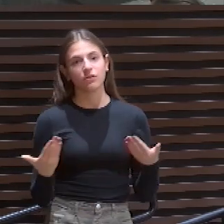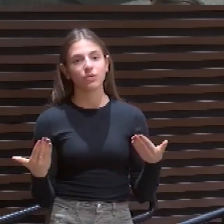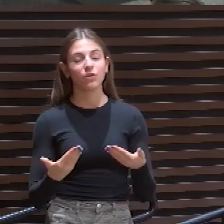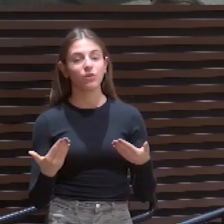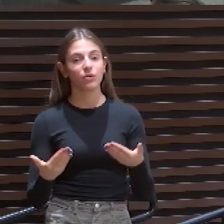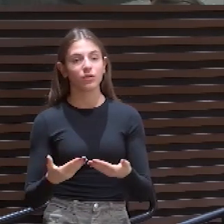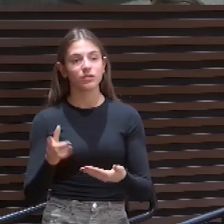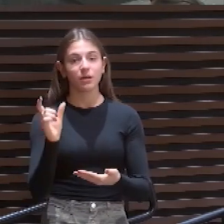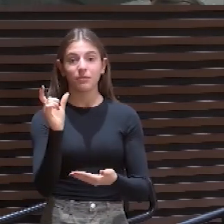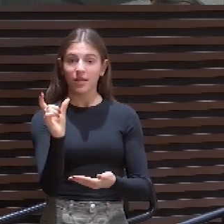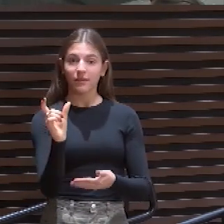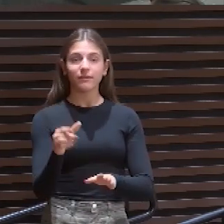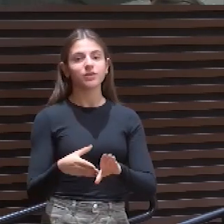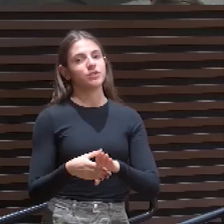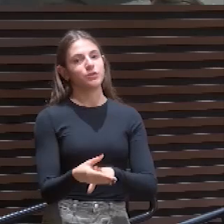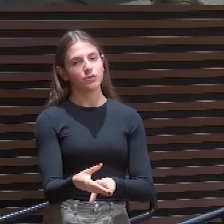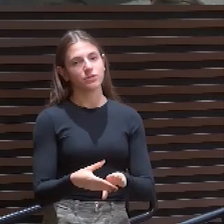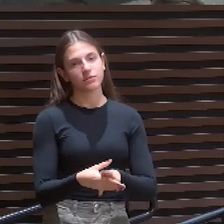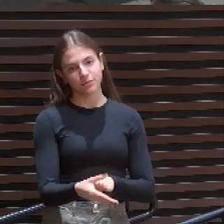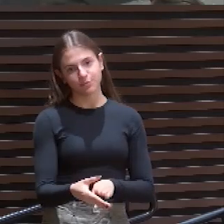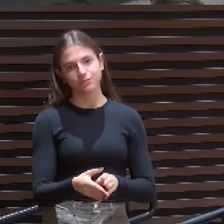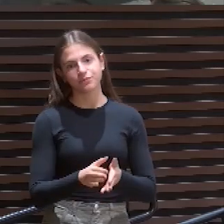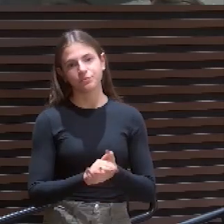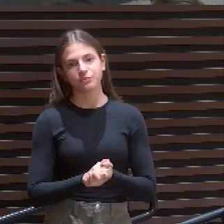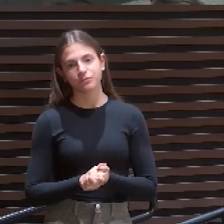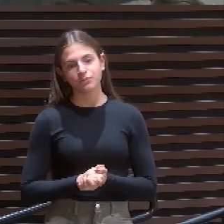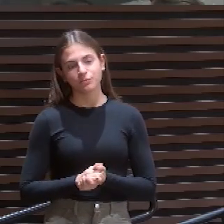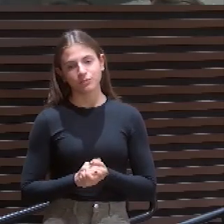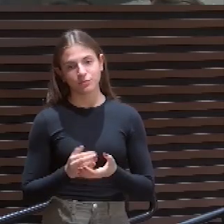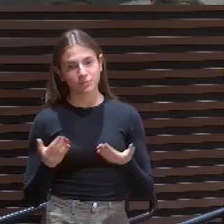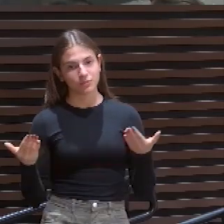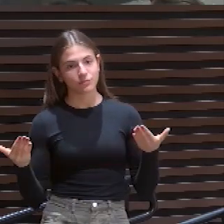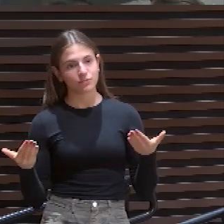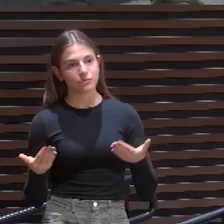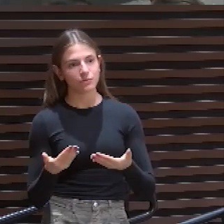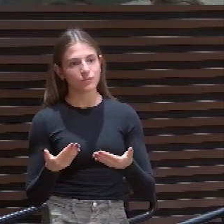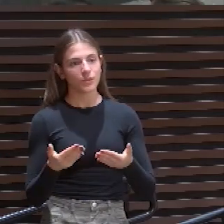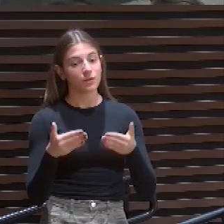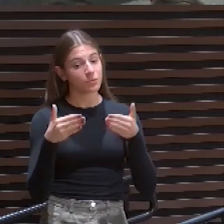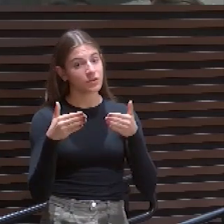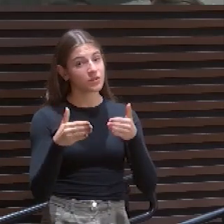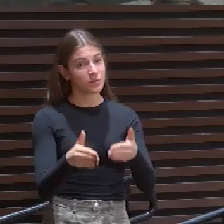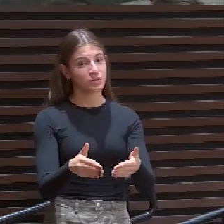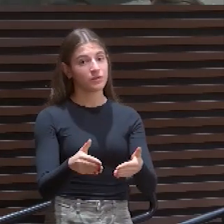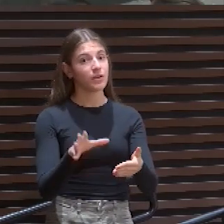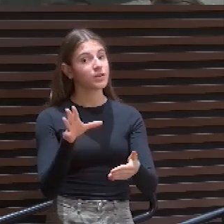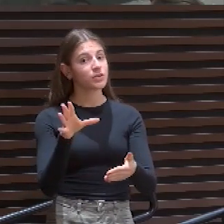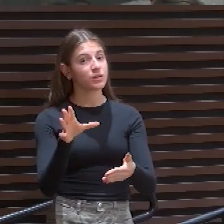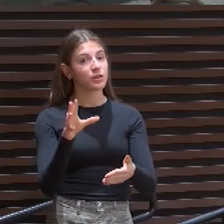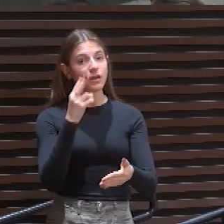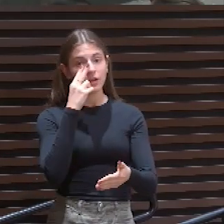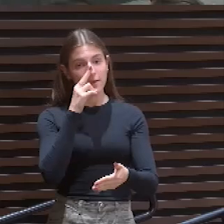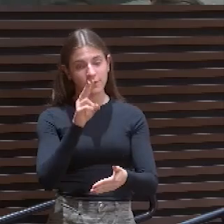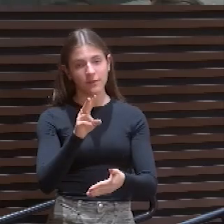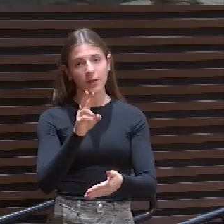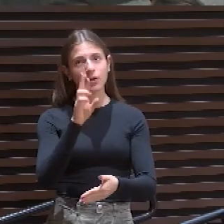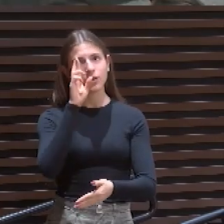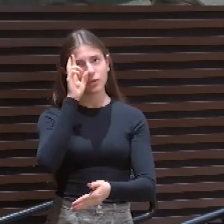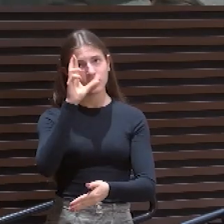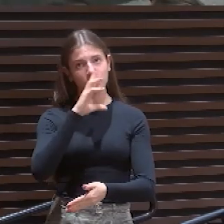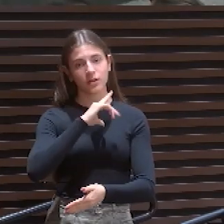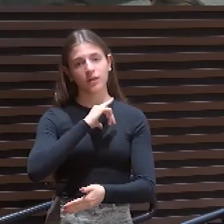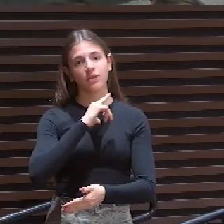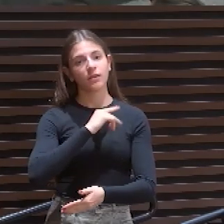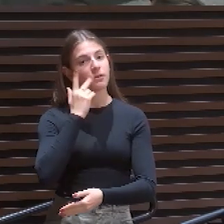de exortação. Hoje, o sentido aqui é de ouvir o que o Senhor tem para